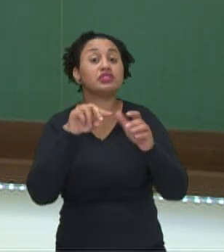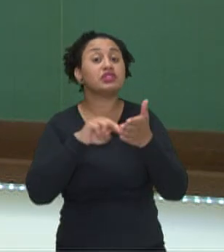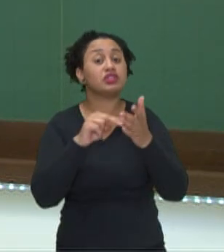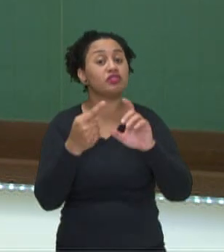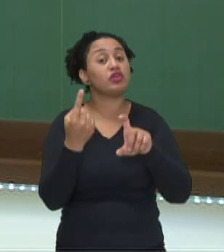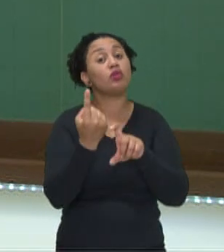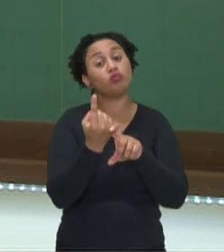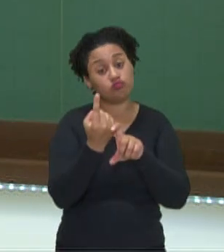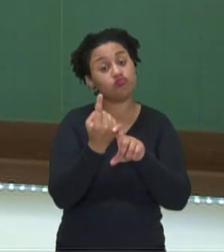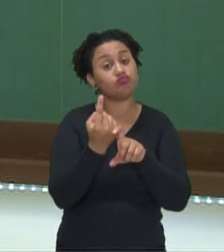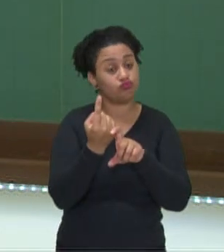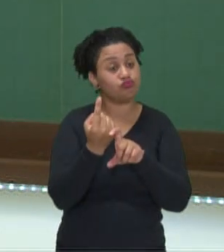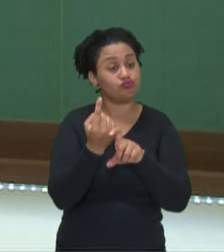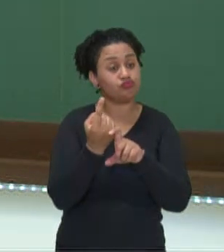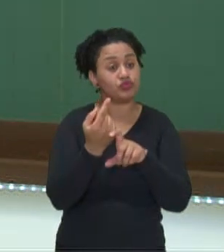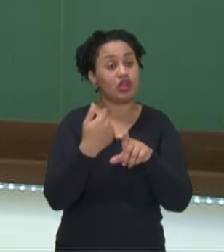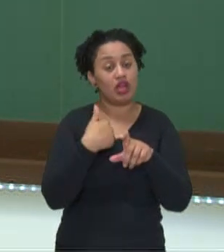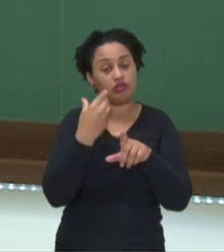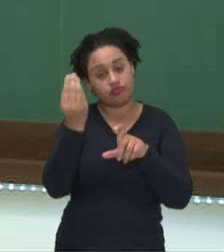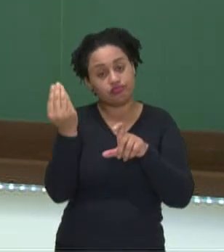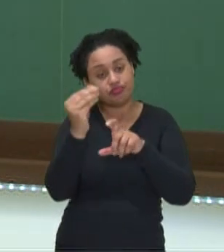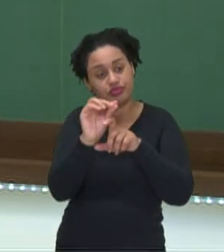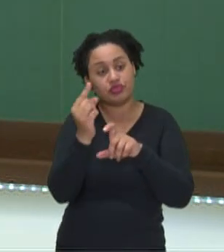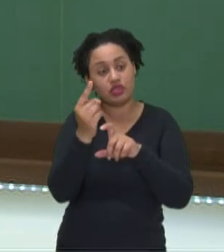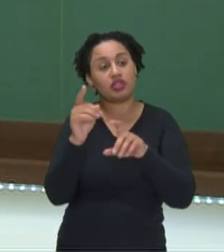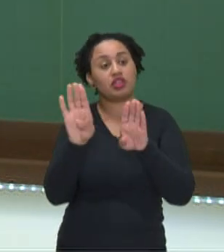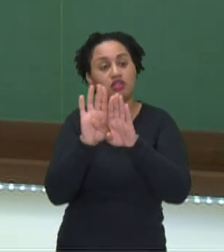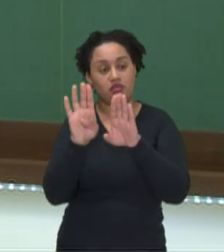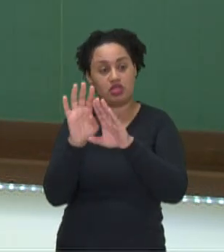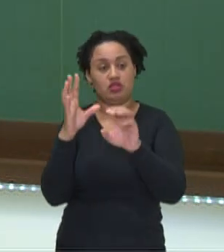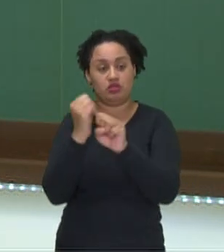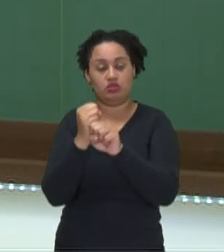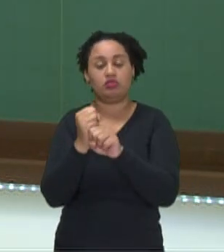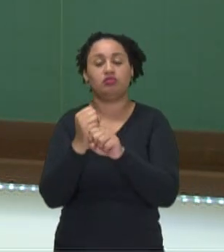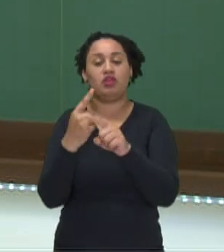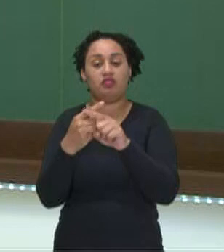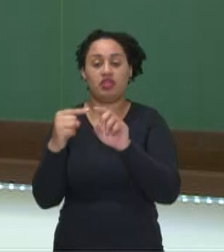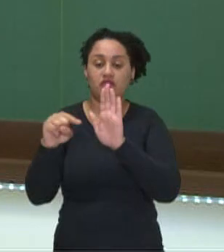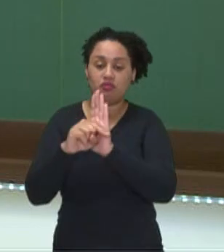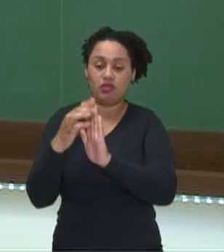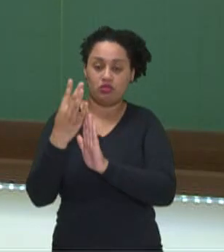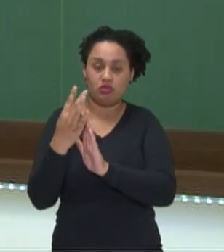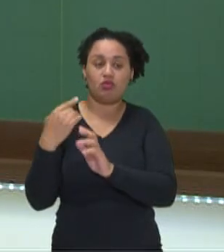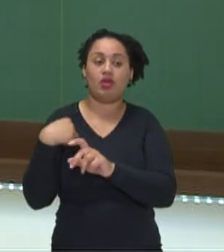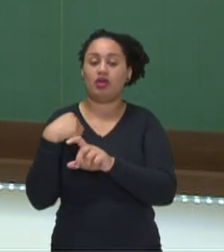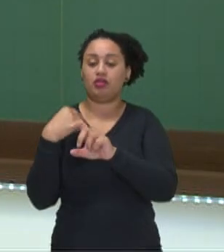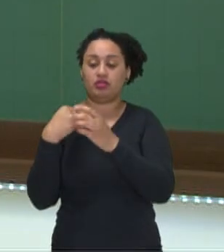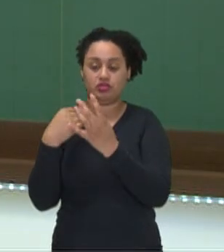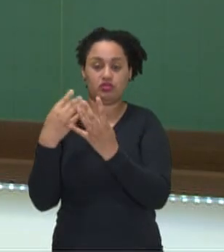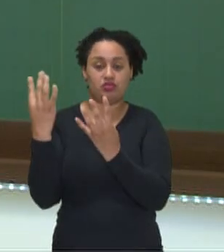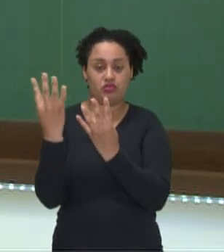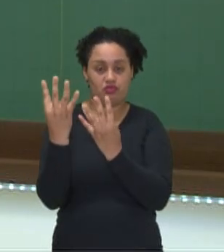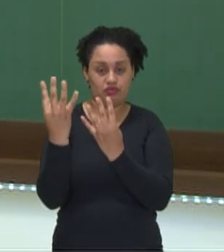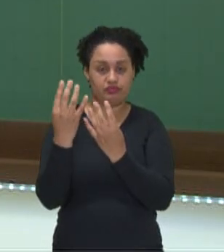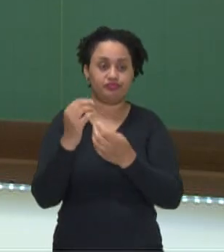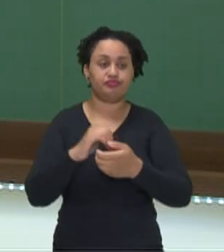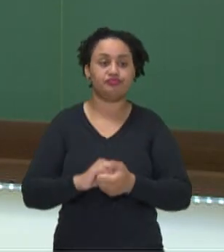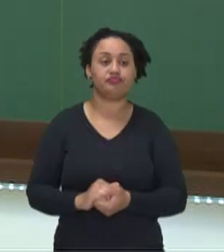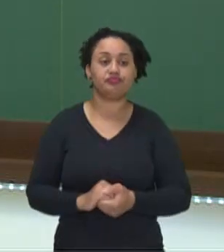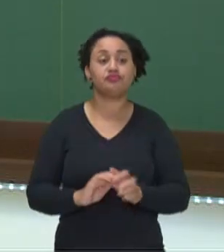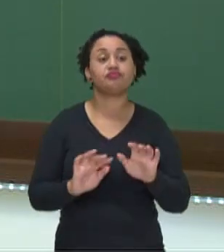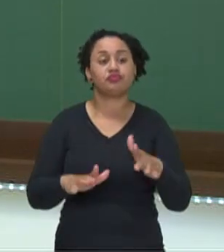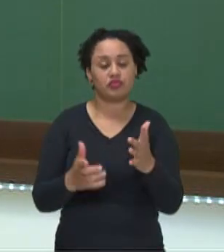1, ok? E eu tenho que incluir ele na soma. Vezes menos 4 elevado à quarta potência.